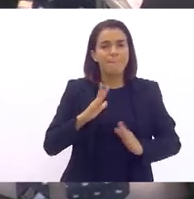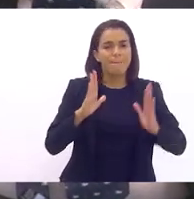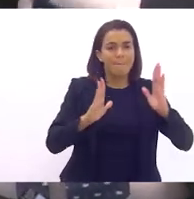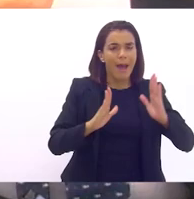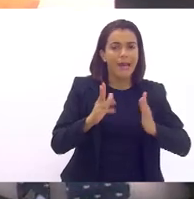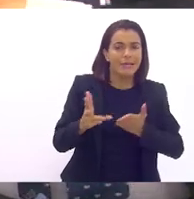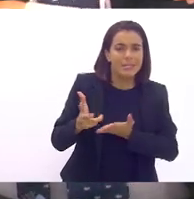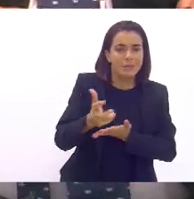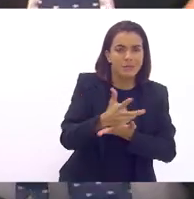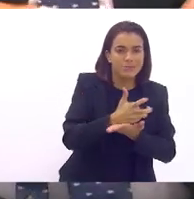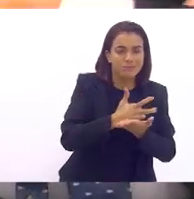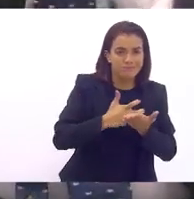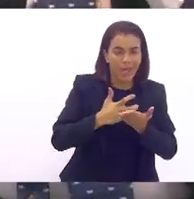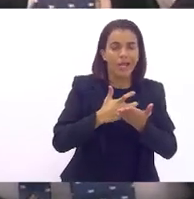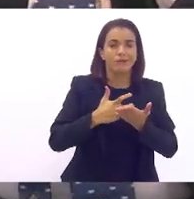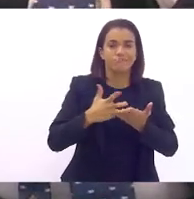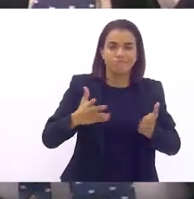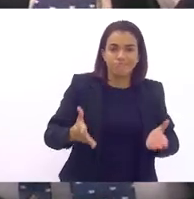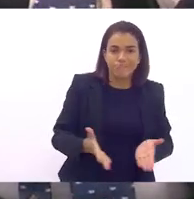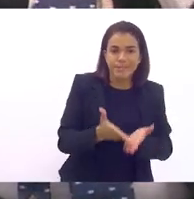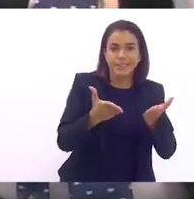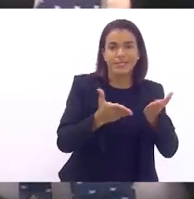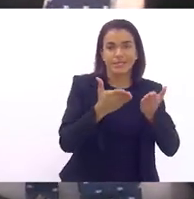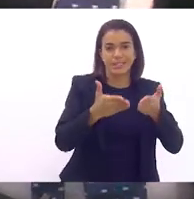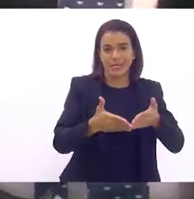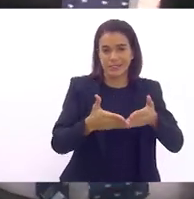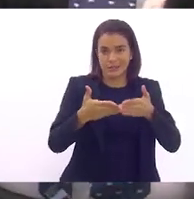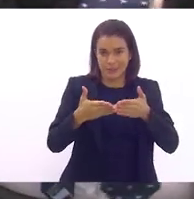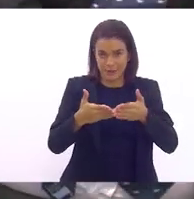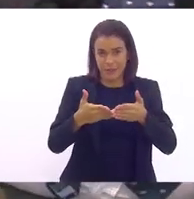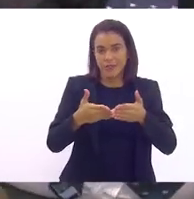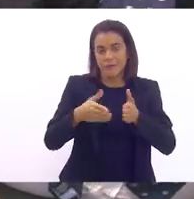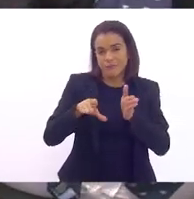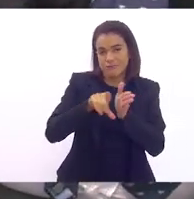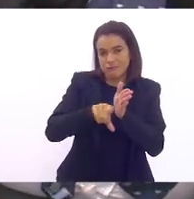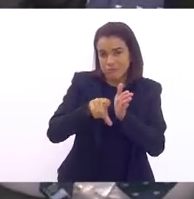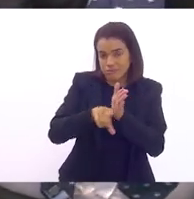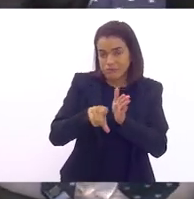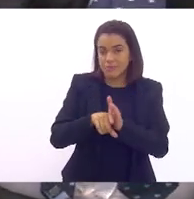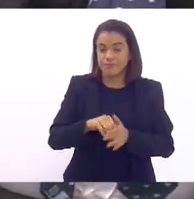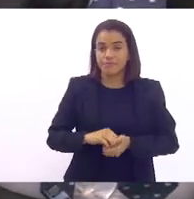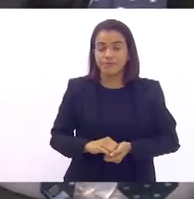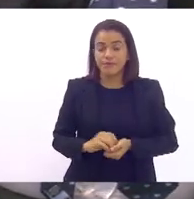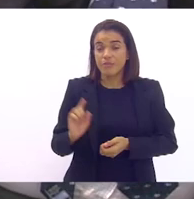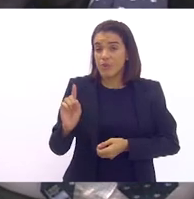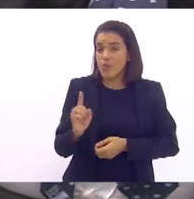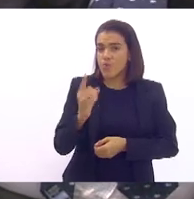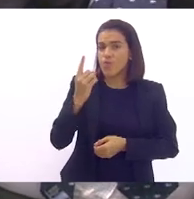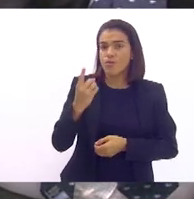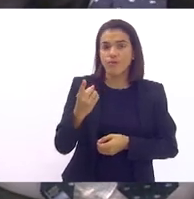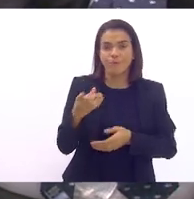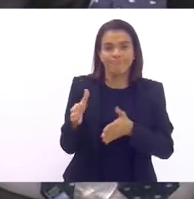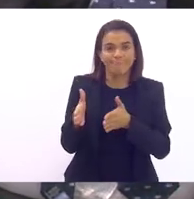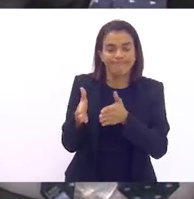fiscais eh incentivos né e uma um pedido